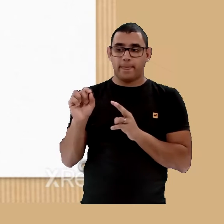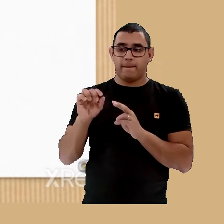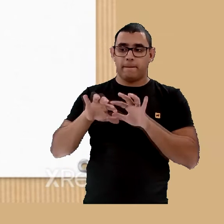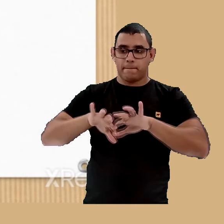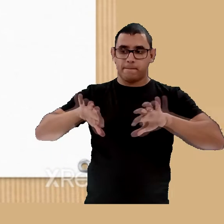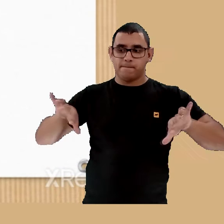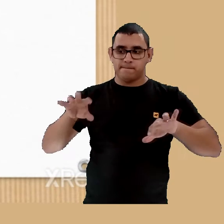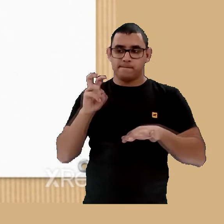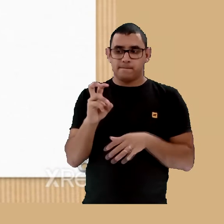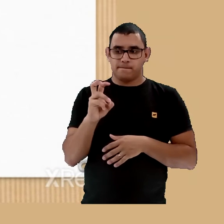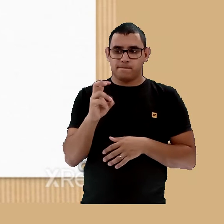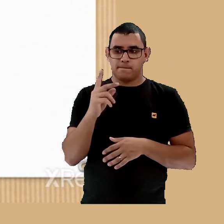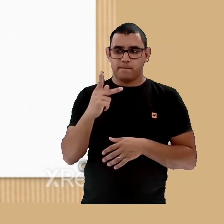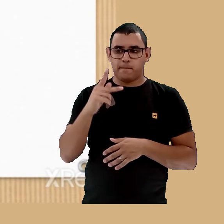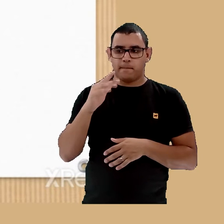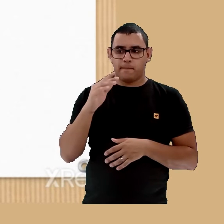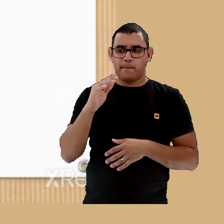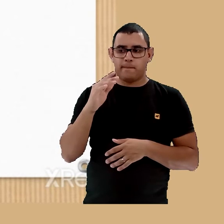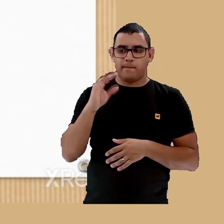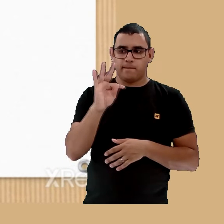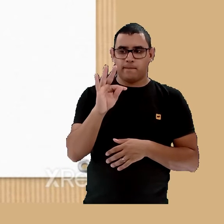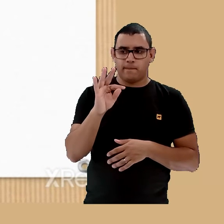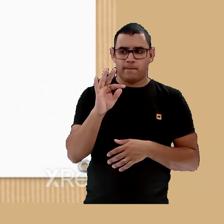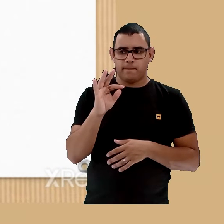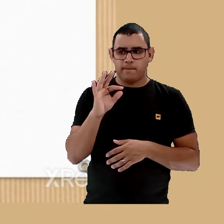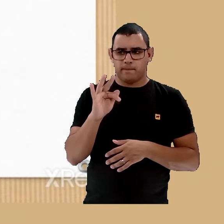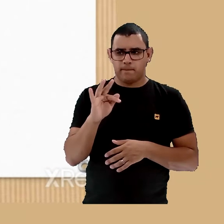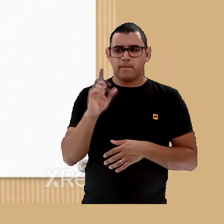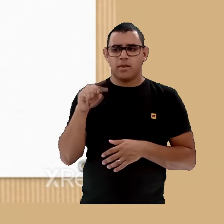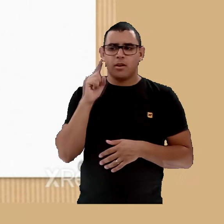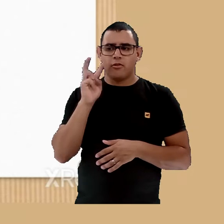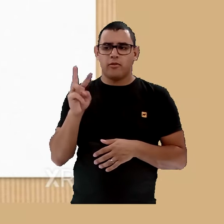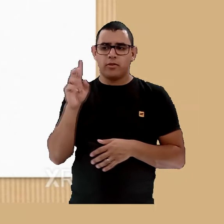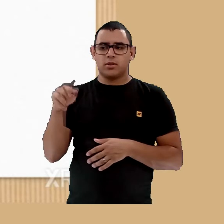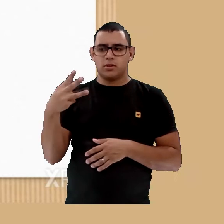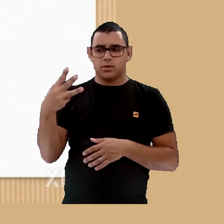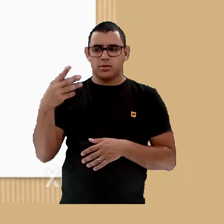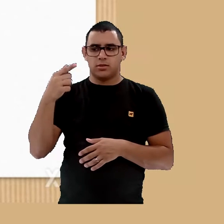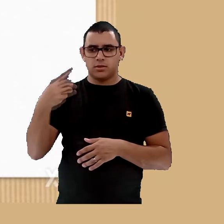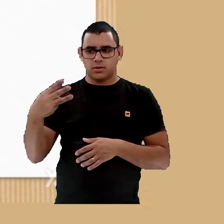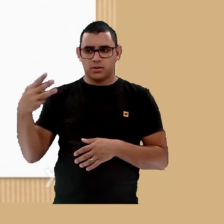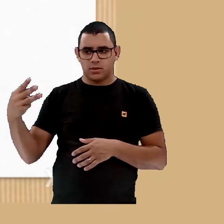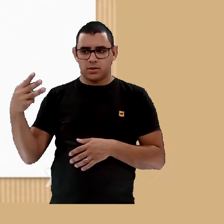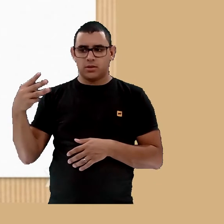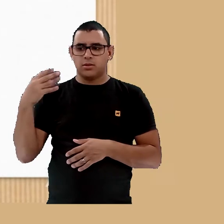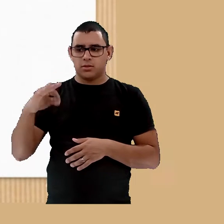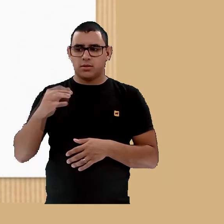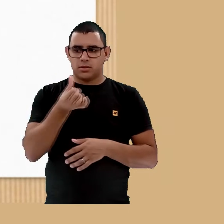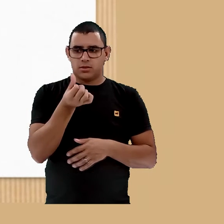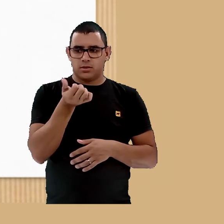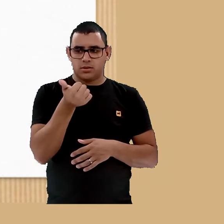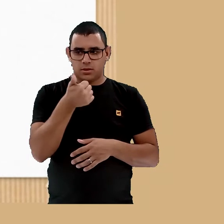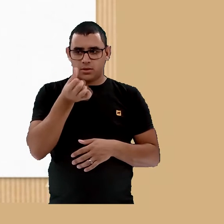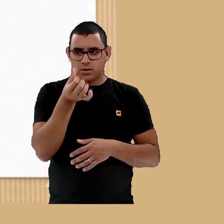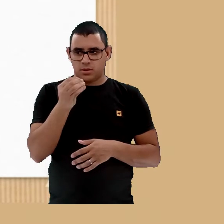5 TF, que vai ser igual a 333, 160 está negativo,